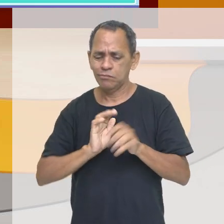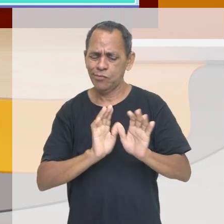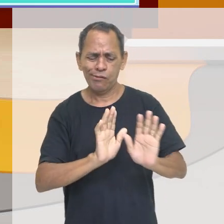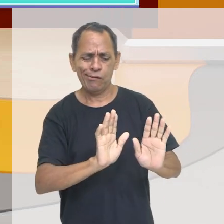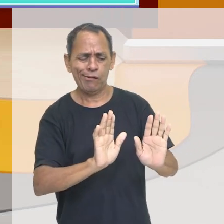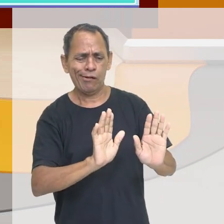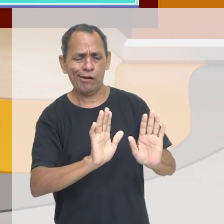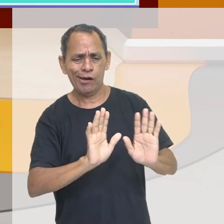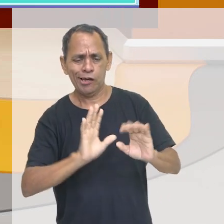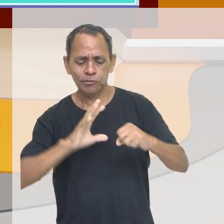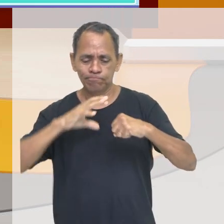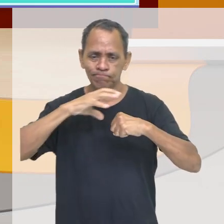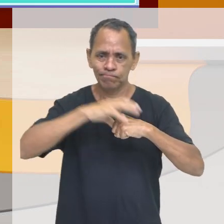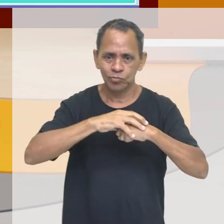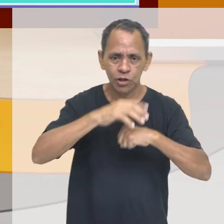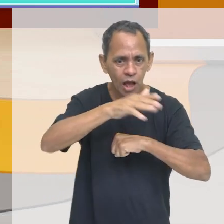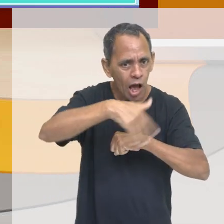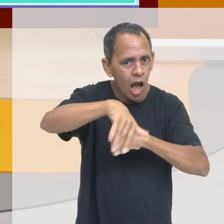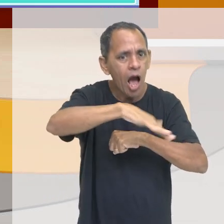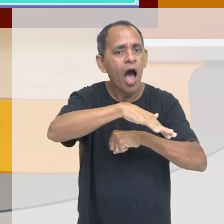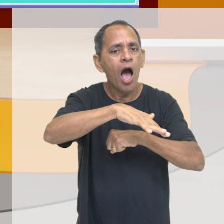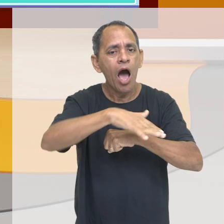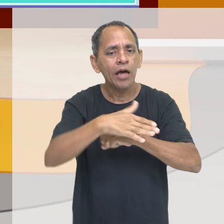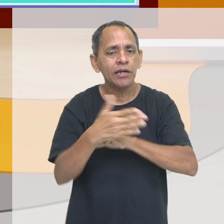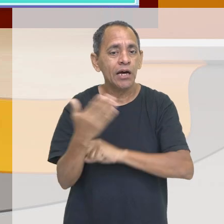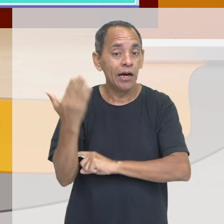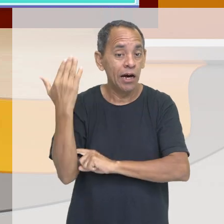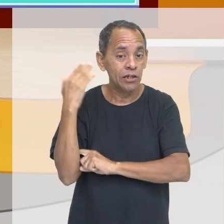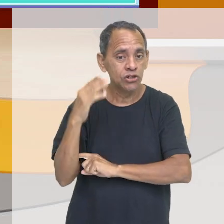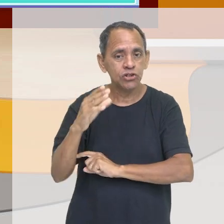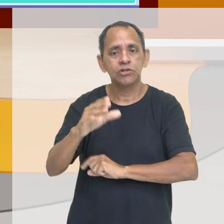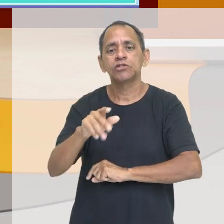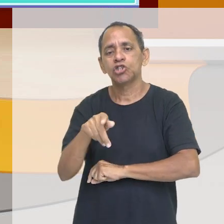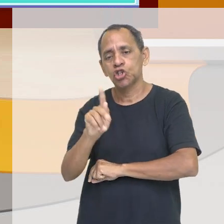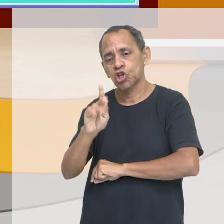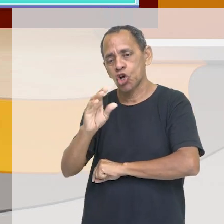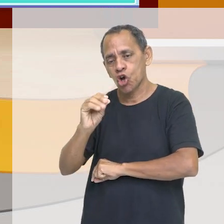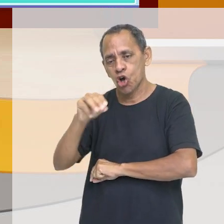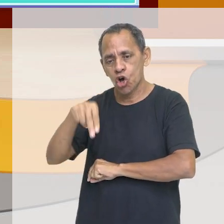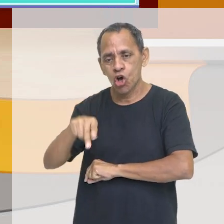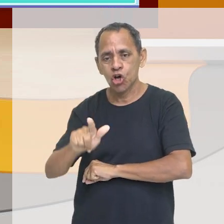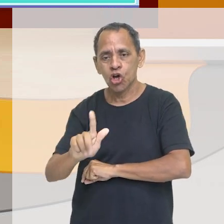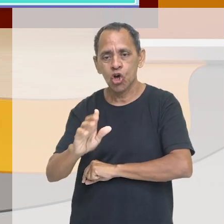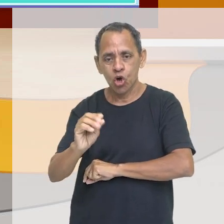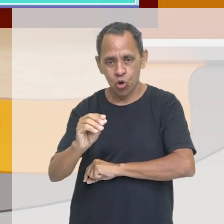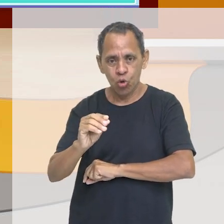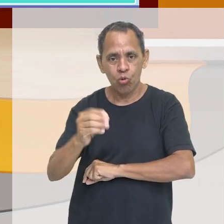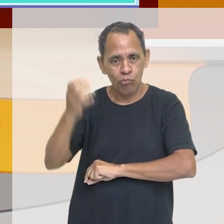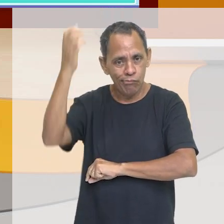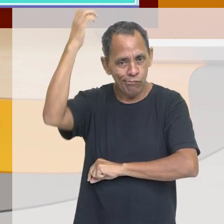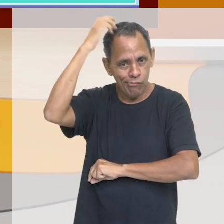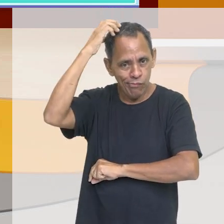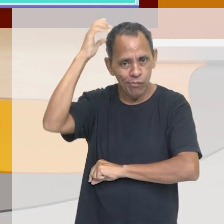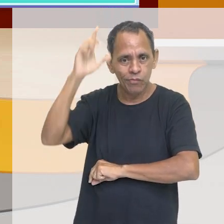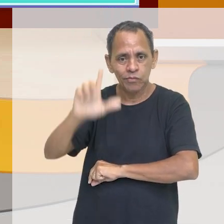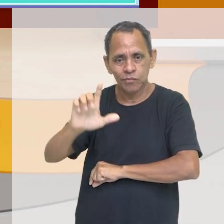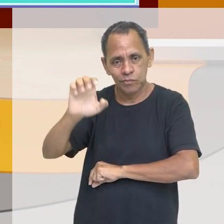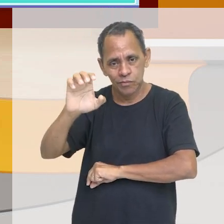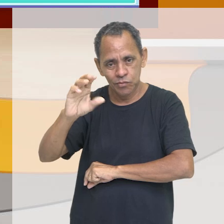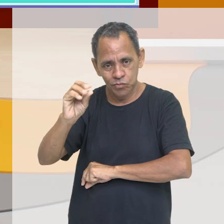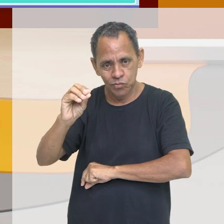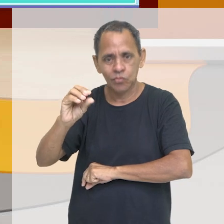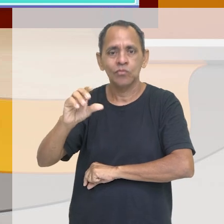colonizar a região onde era o atual Congo. Até o rei Leopoldo II, um dos patrocinadores da Conferência de